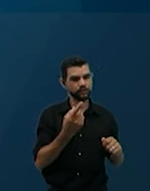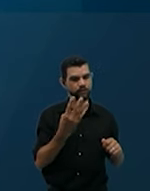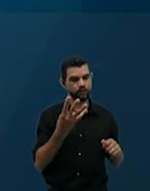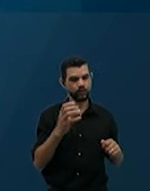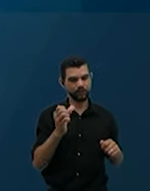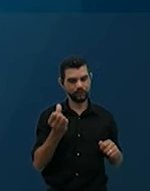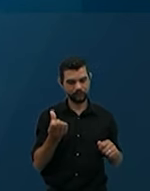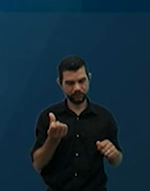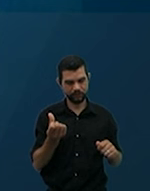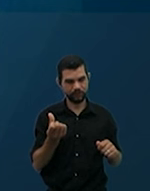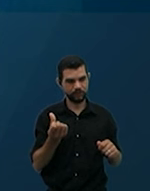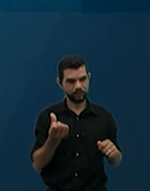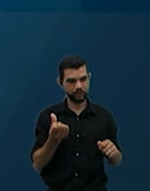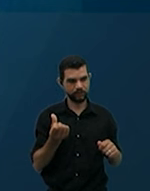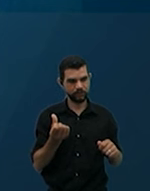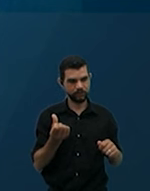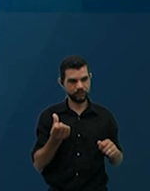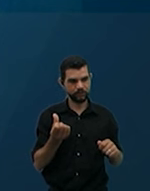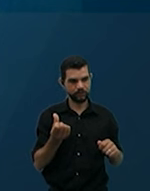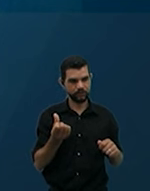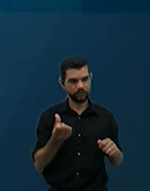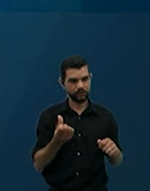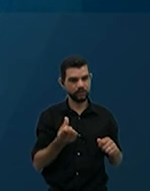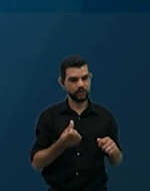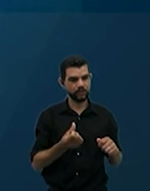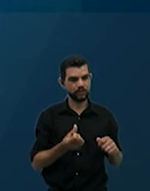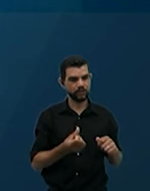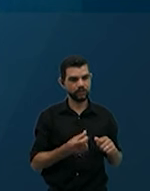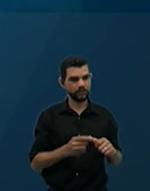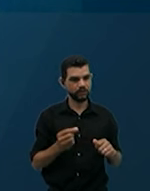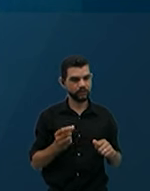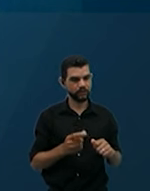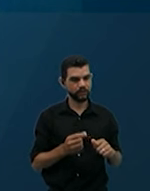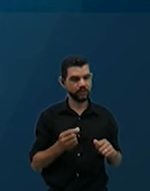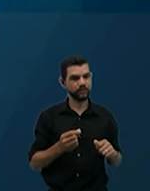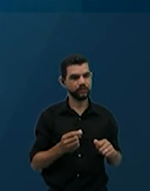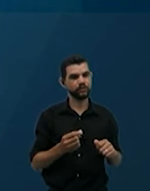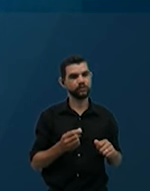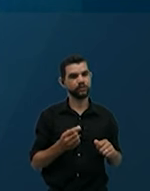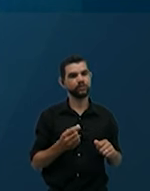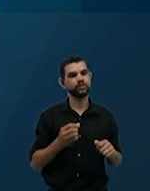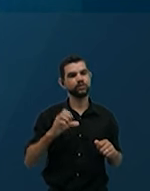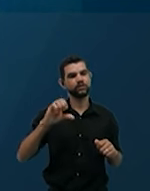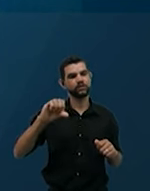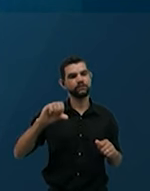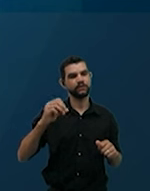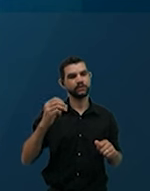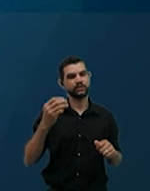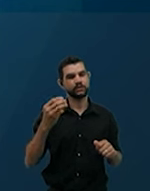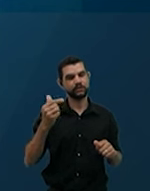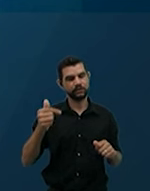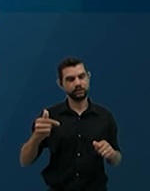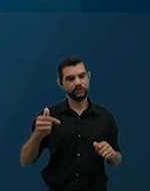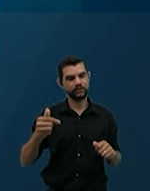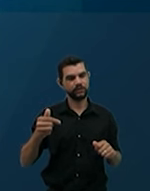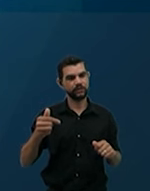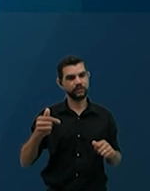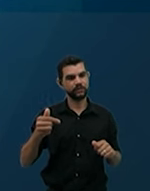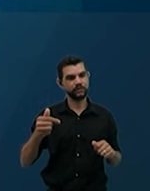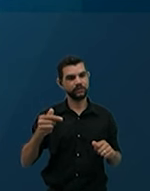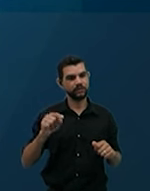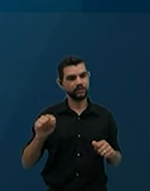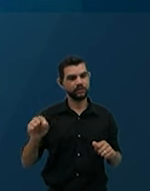146, inciso 3º-B da Constituição Federal e artigo 97, 3º, 121,